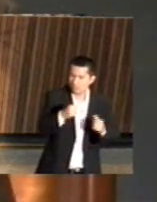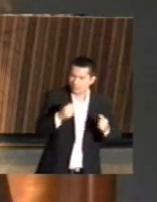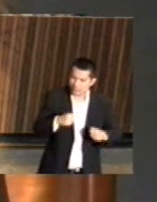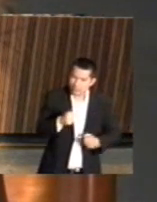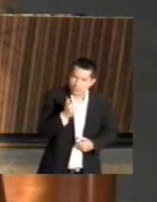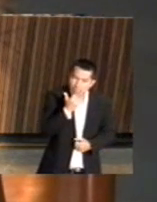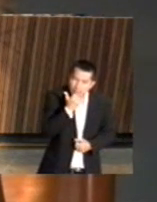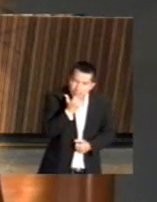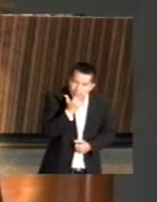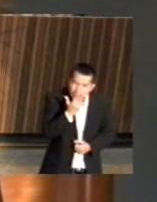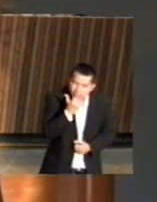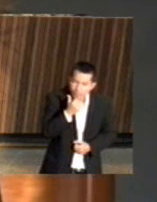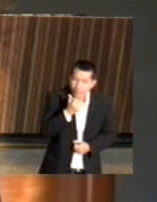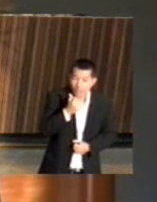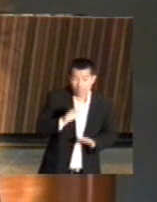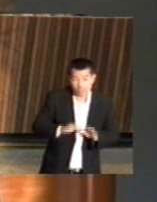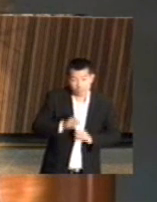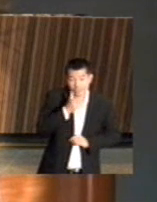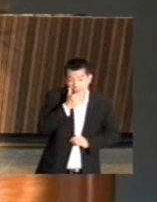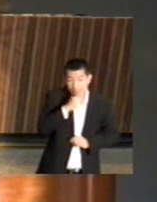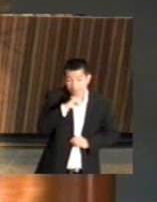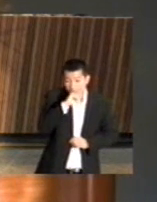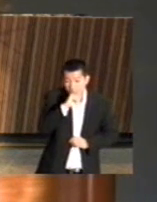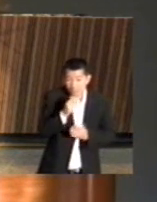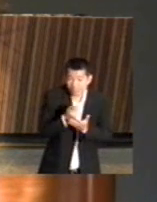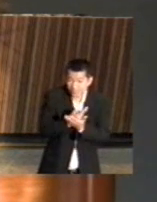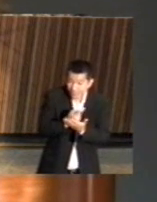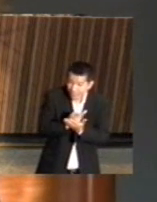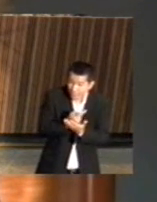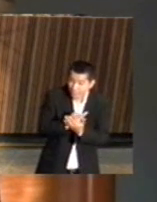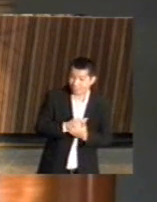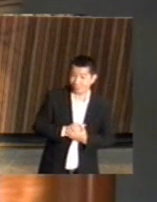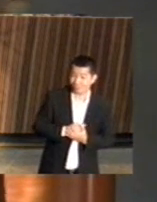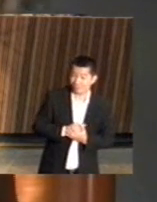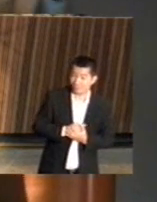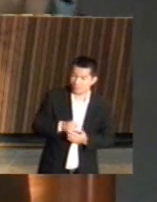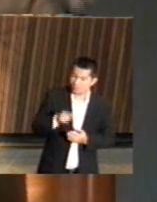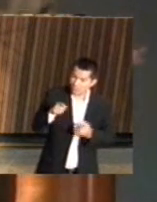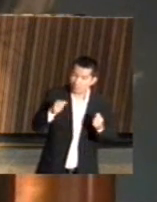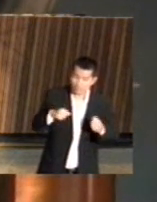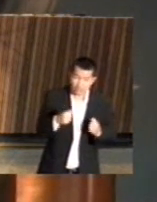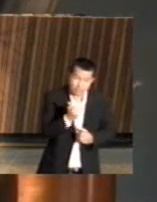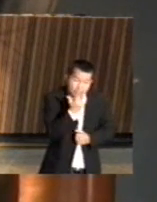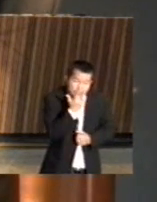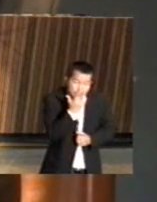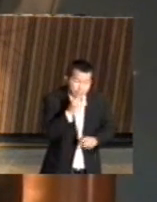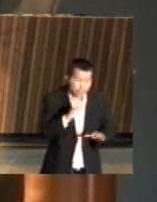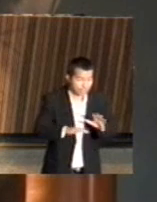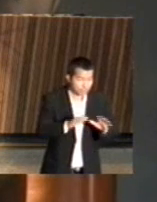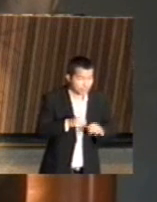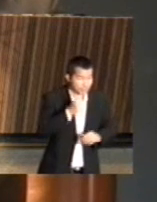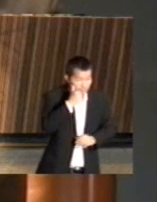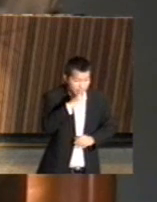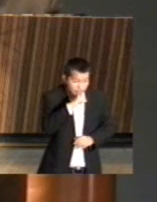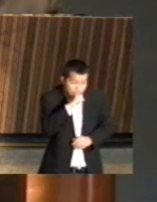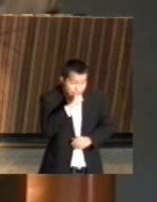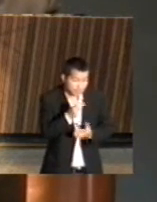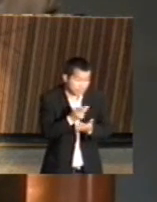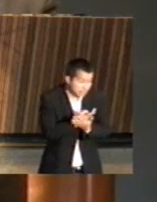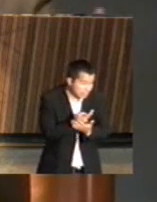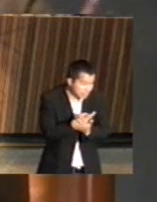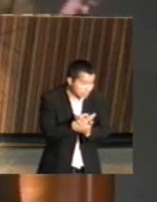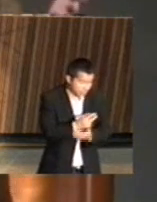uma contradição. E a palavra de Deus está dizendo, vai lá e acerta. Hoje, daqui a pouquinho,